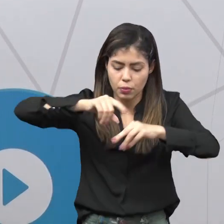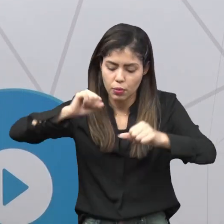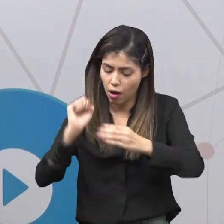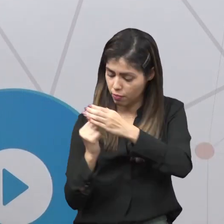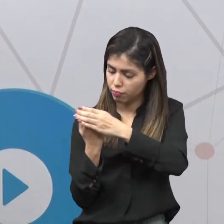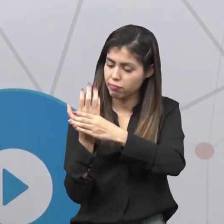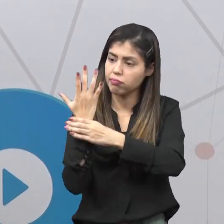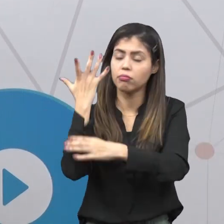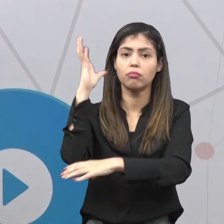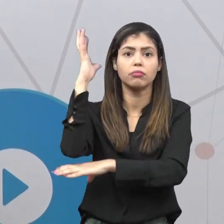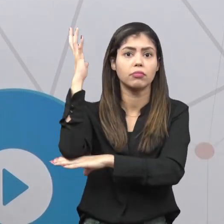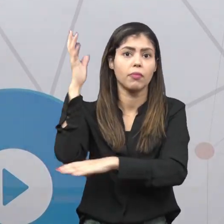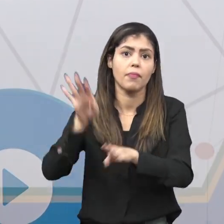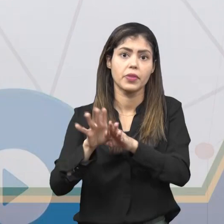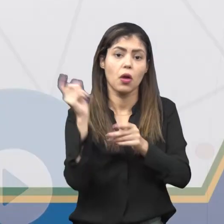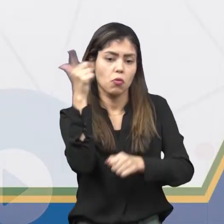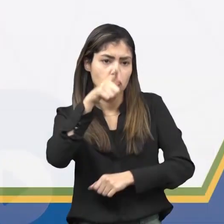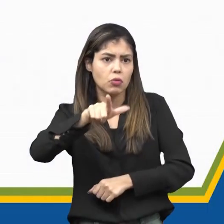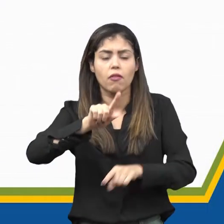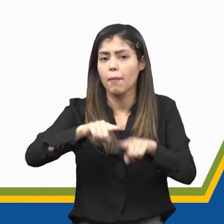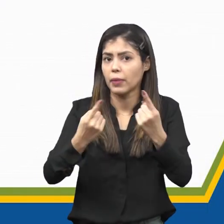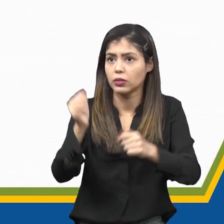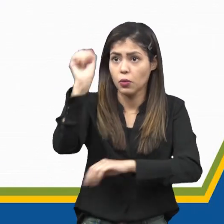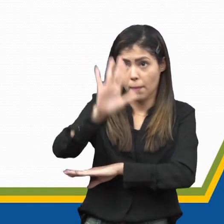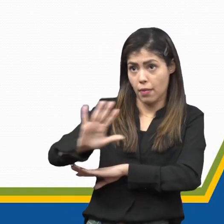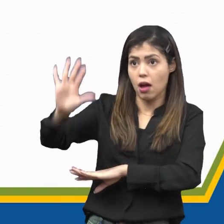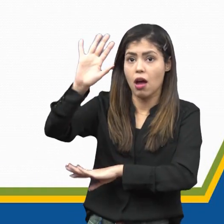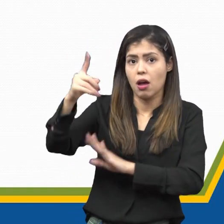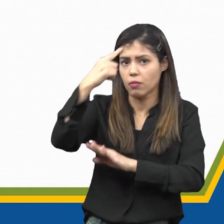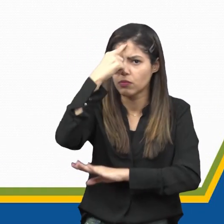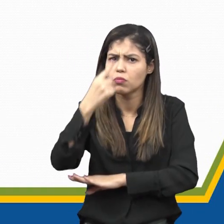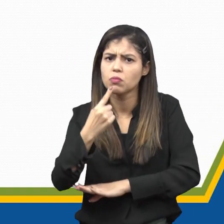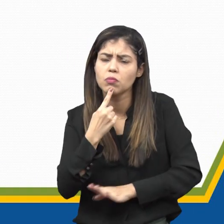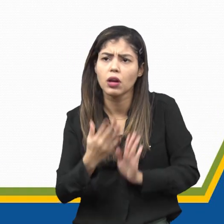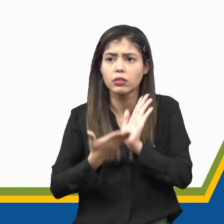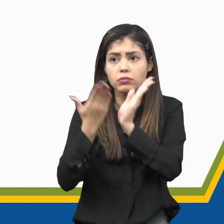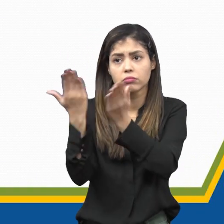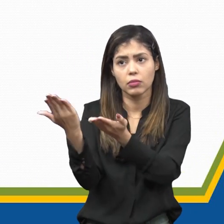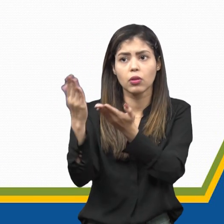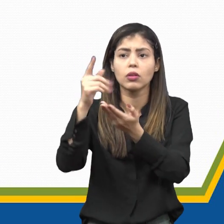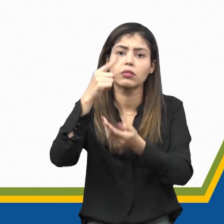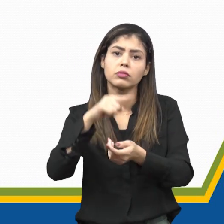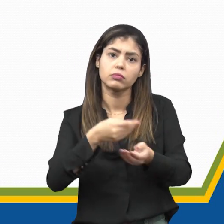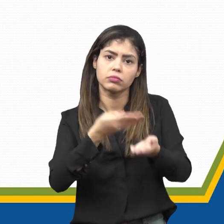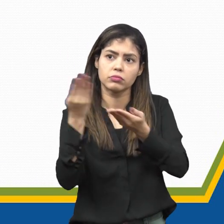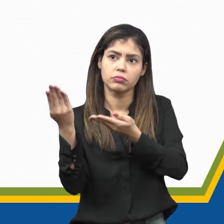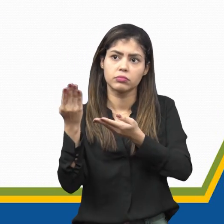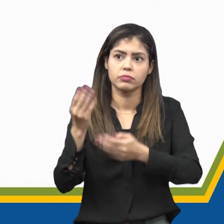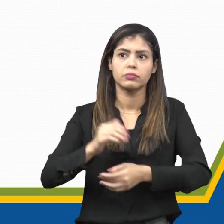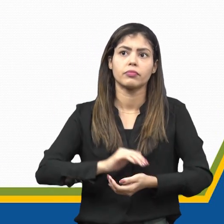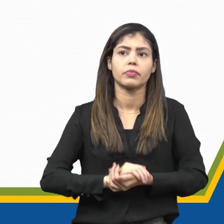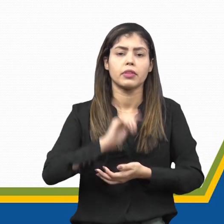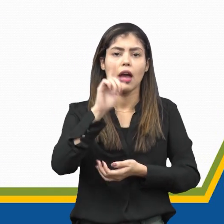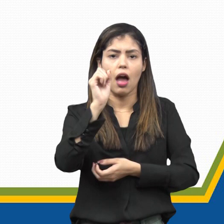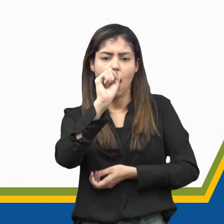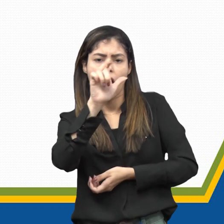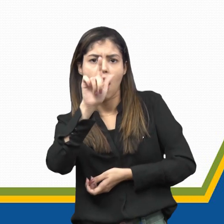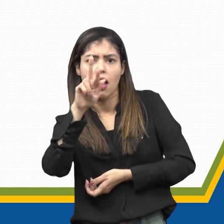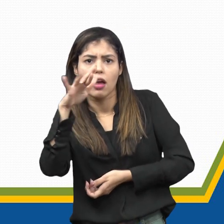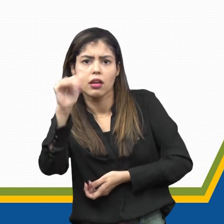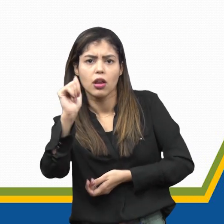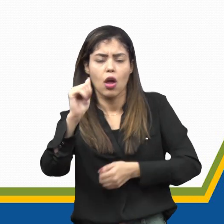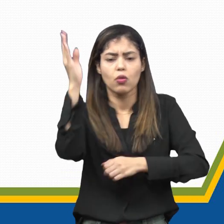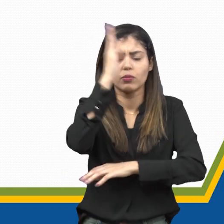ser usada novamente. Então, esse mapa, ele mostra em 1500 aí a área no Brasil, essa parte litoral, né, onde